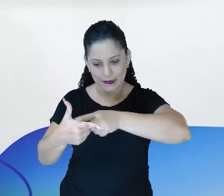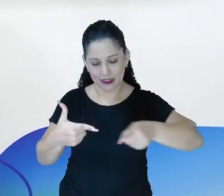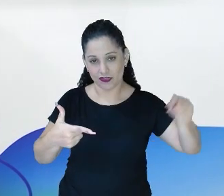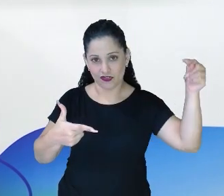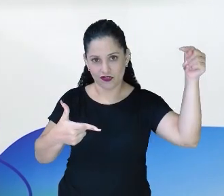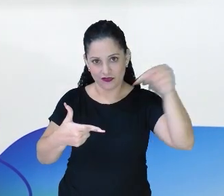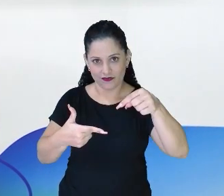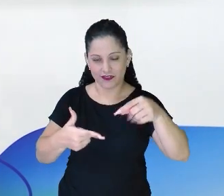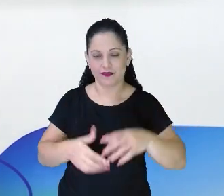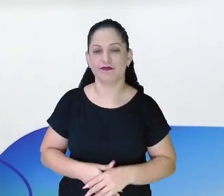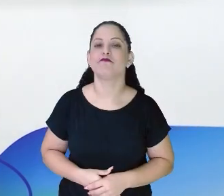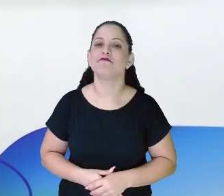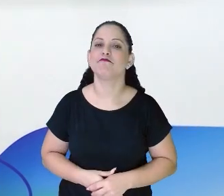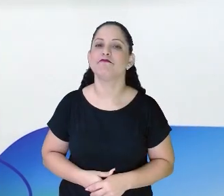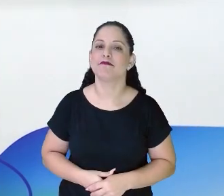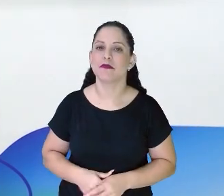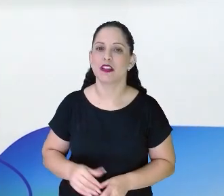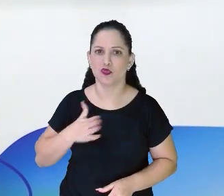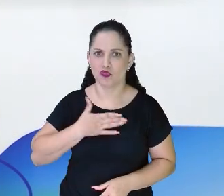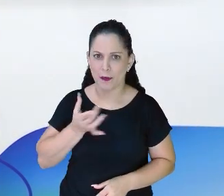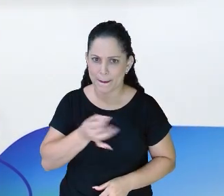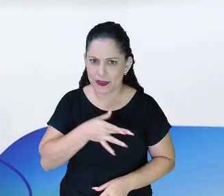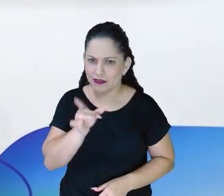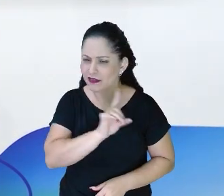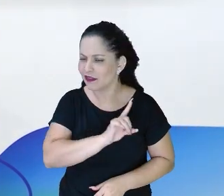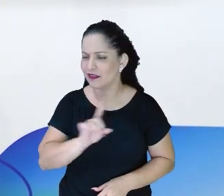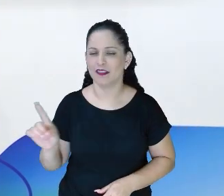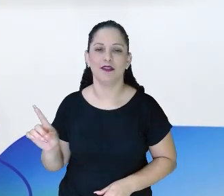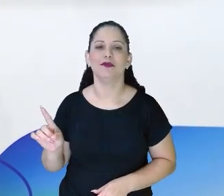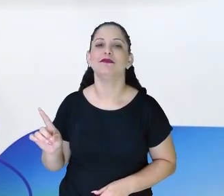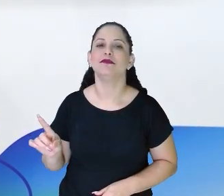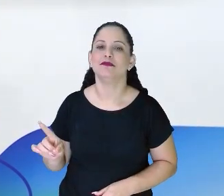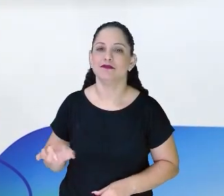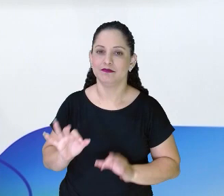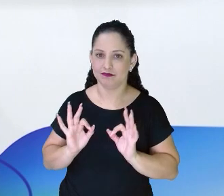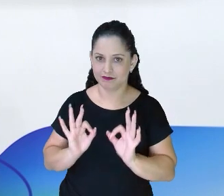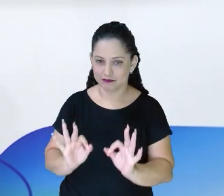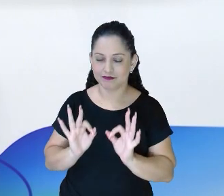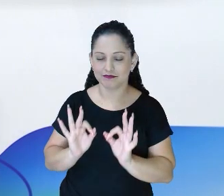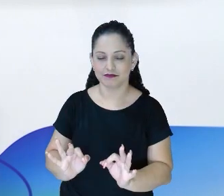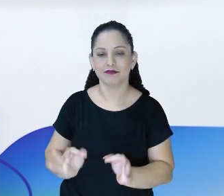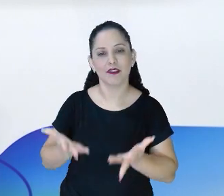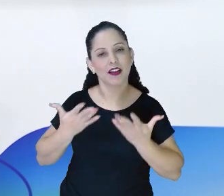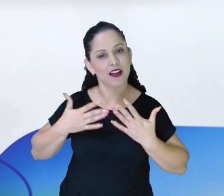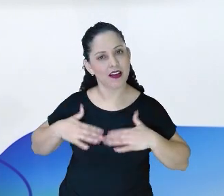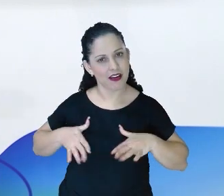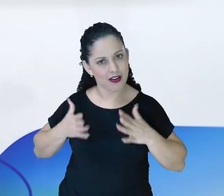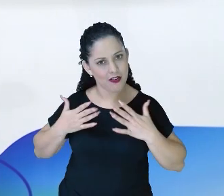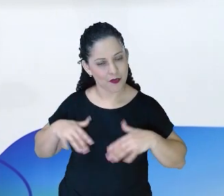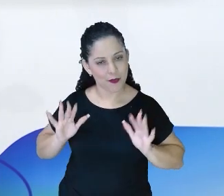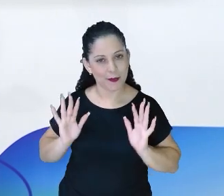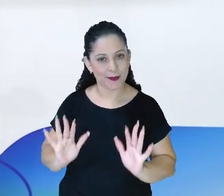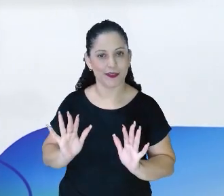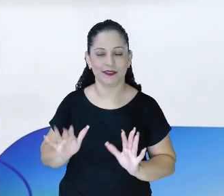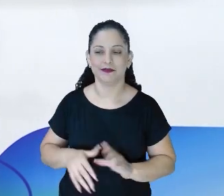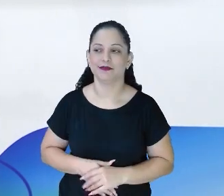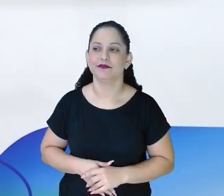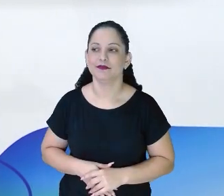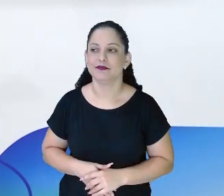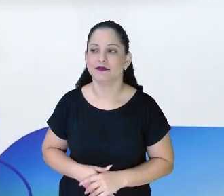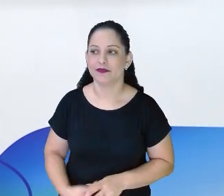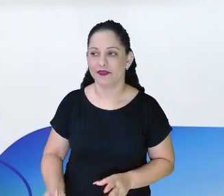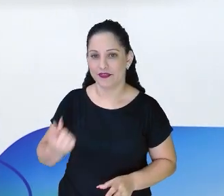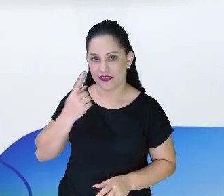da chave. É sem susto, tá? É sem medo. Não se preocupa. Deixa eu colocar já aqui